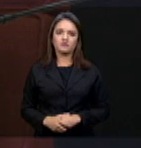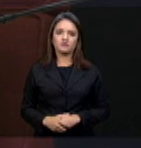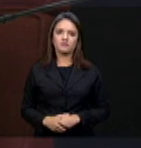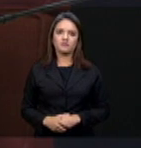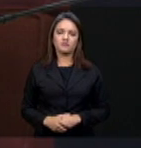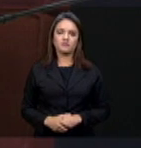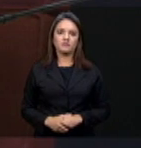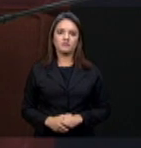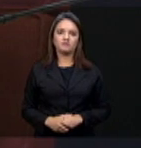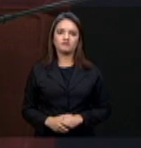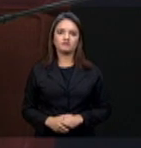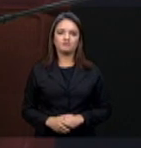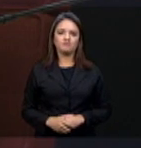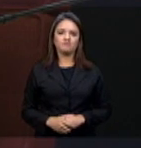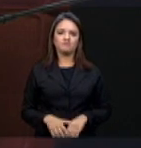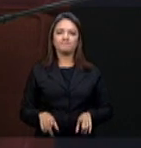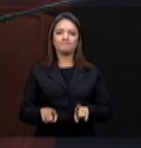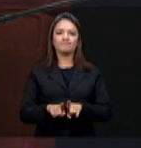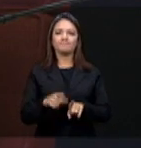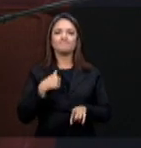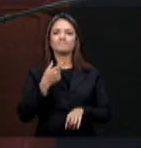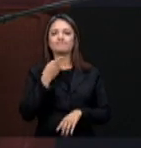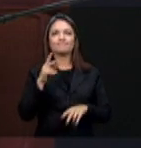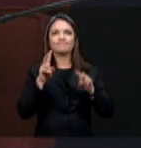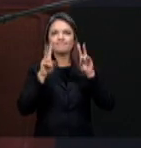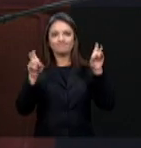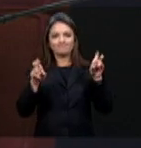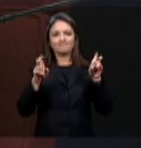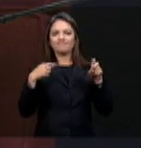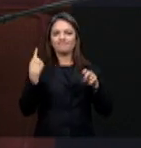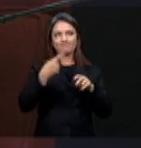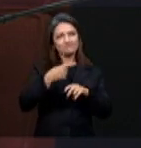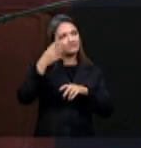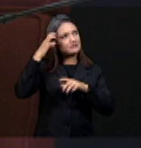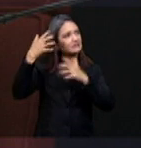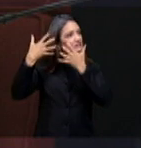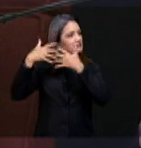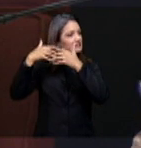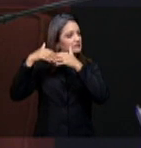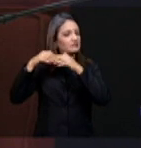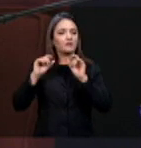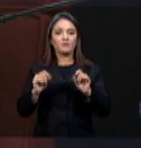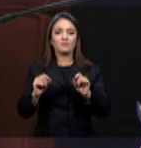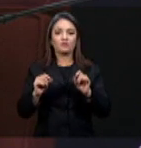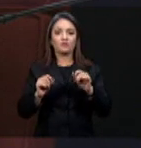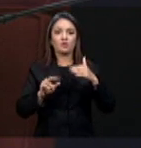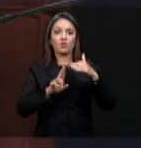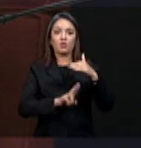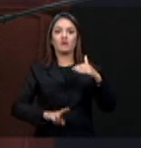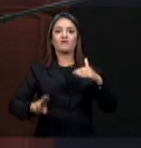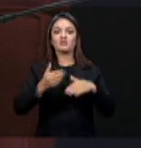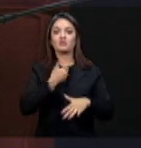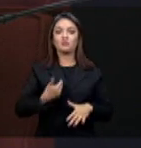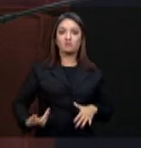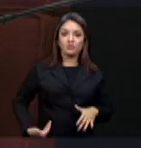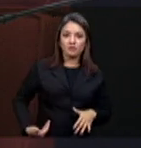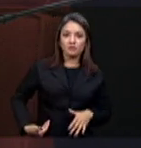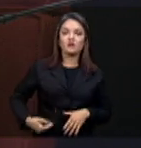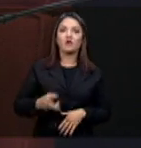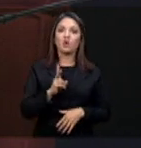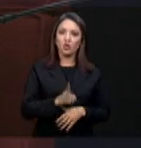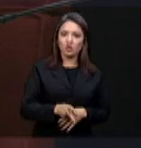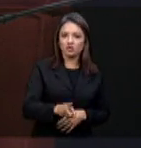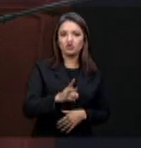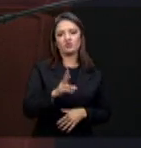Eu queria colocar um tema é para ficar na cabeça das pessoas que a sobre as Universidades públicas continuarão a